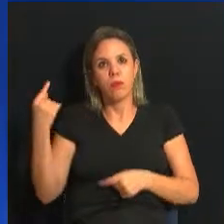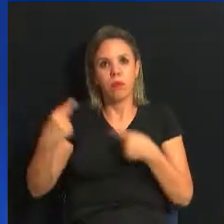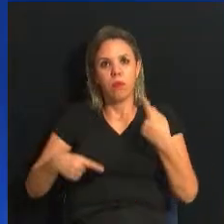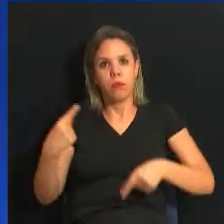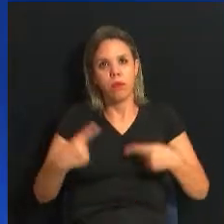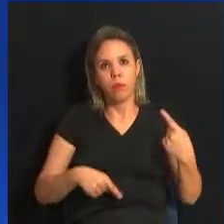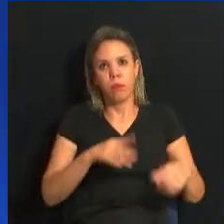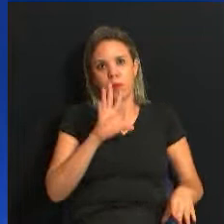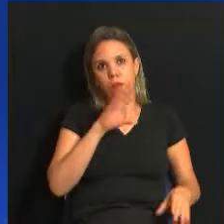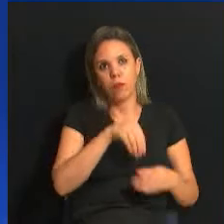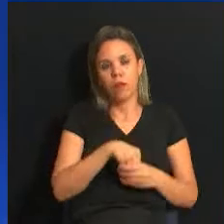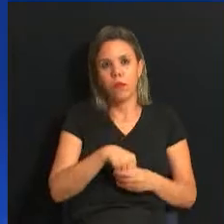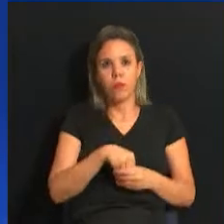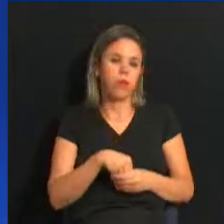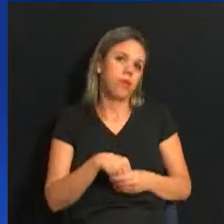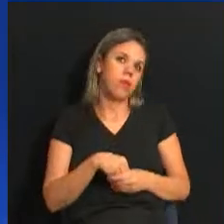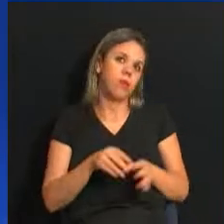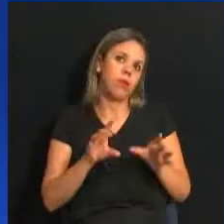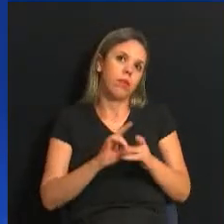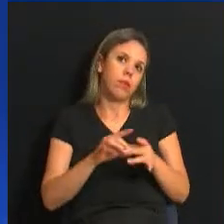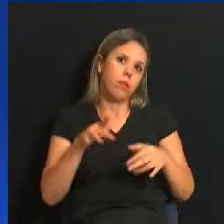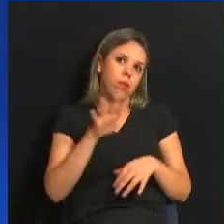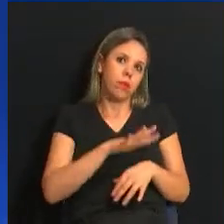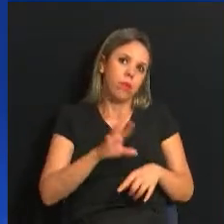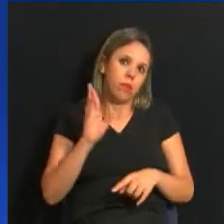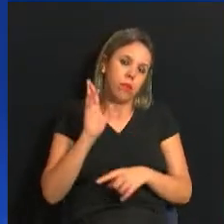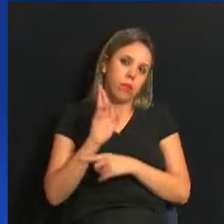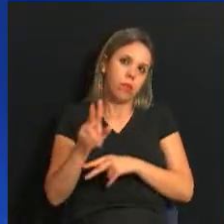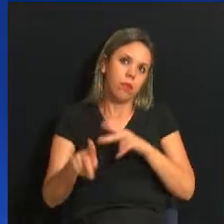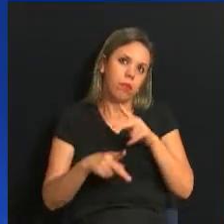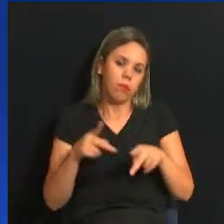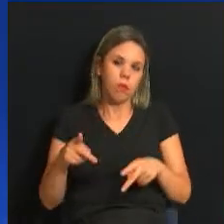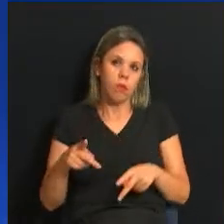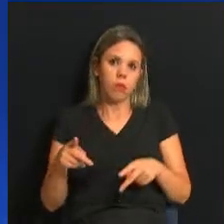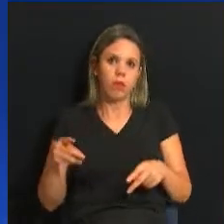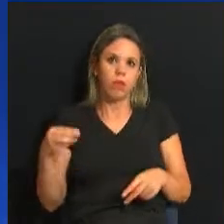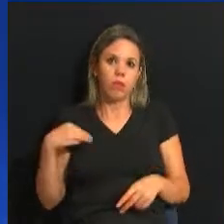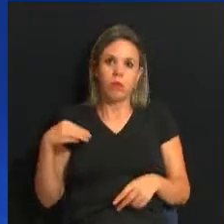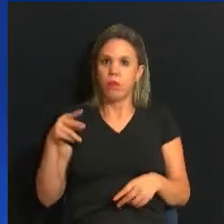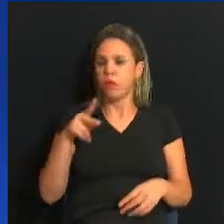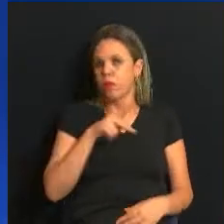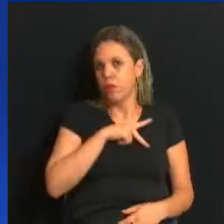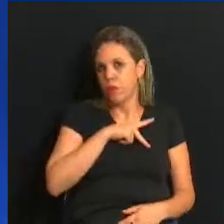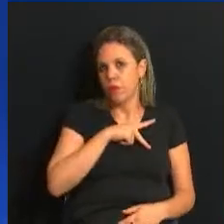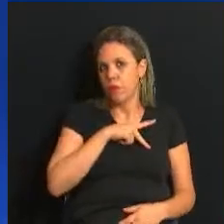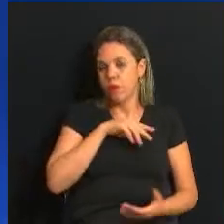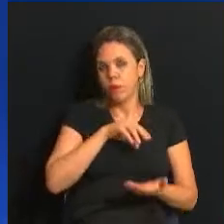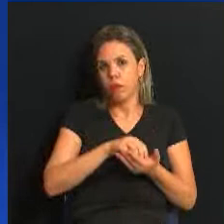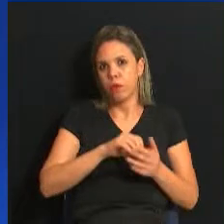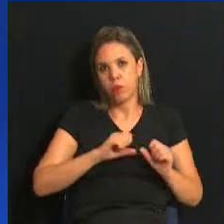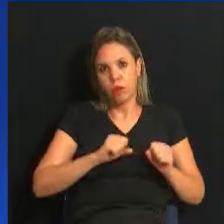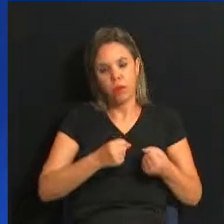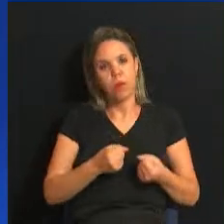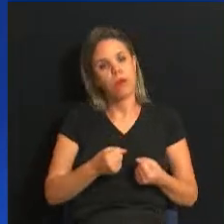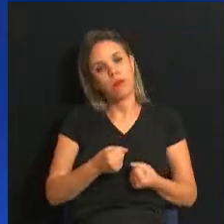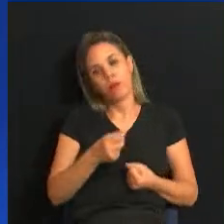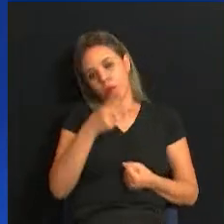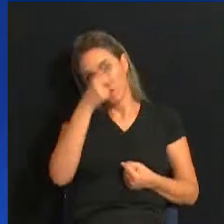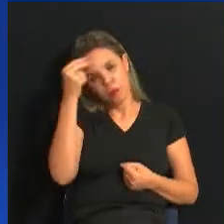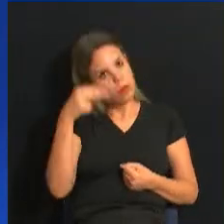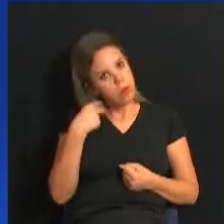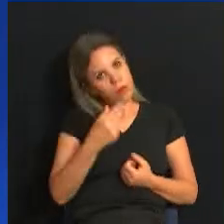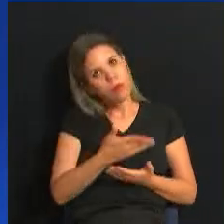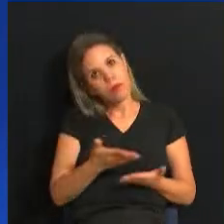interna e também de deliberações com representantes do Ministério Público, da Defensoria Pública, também de vereadores